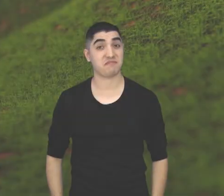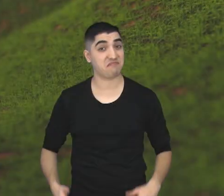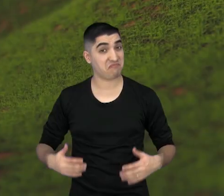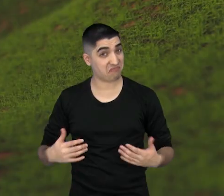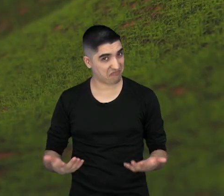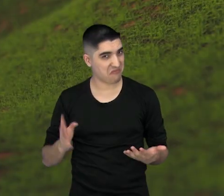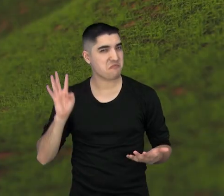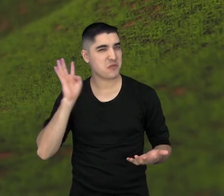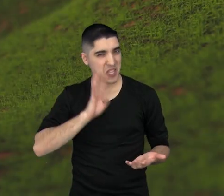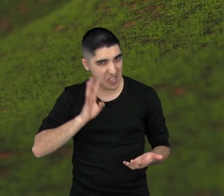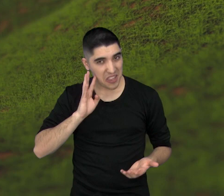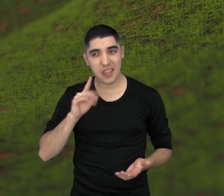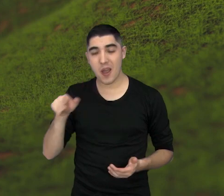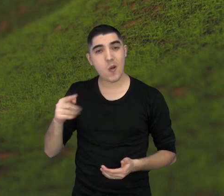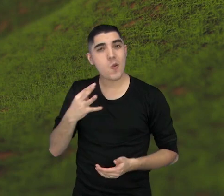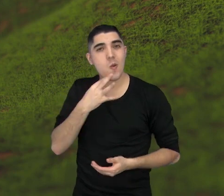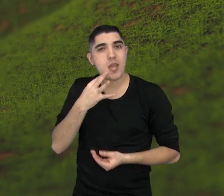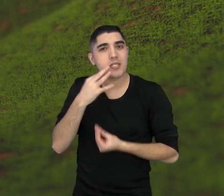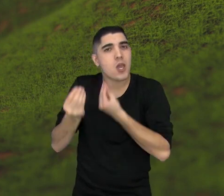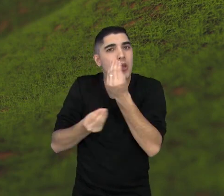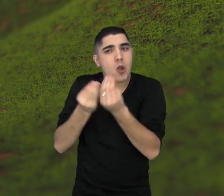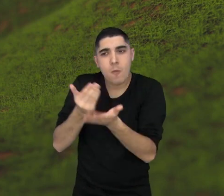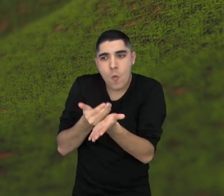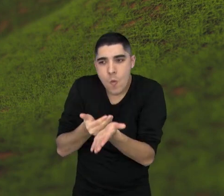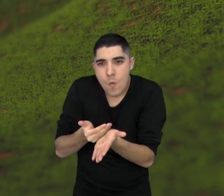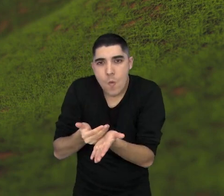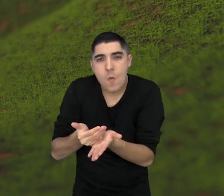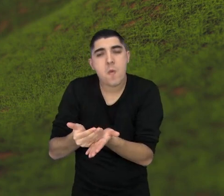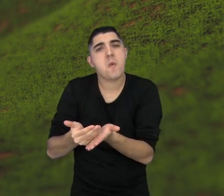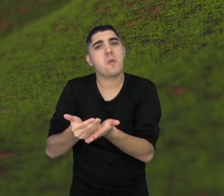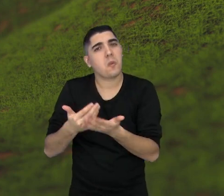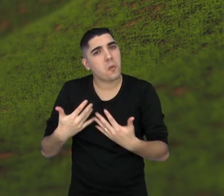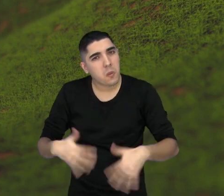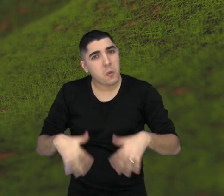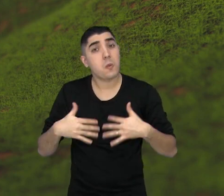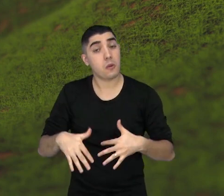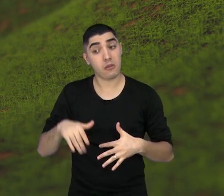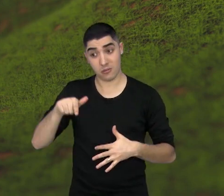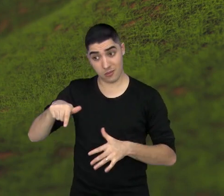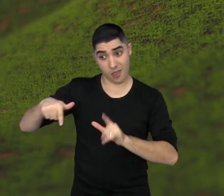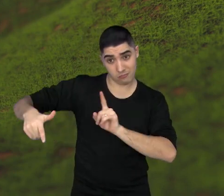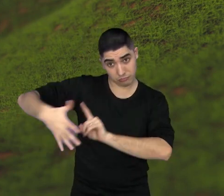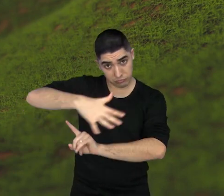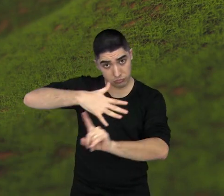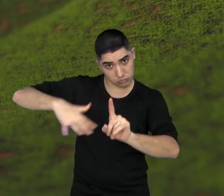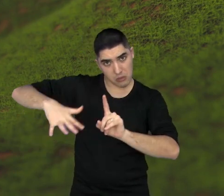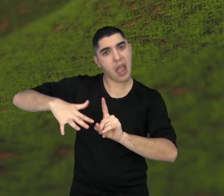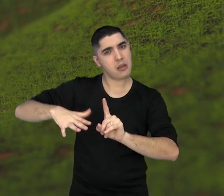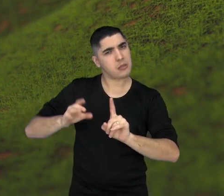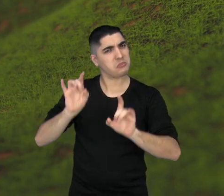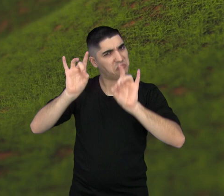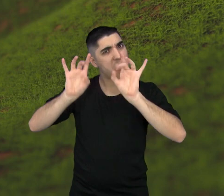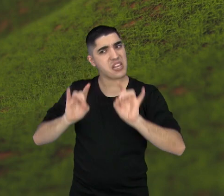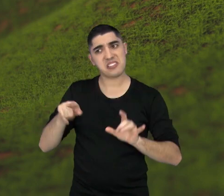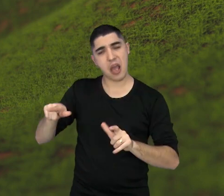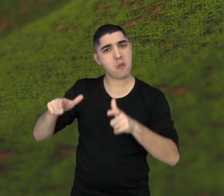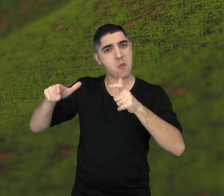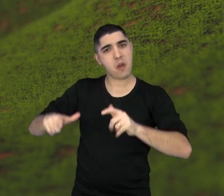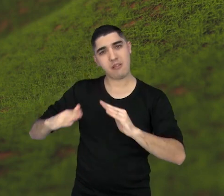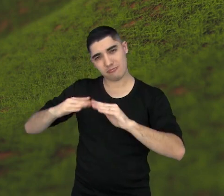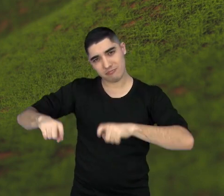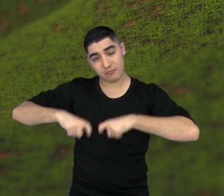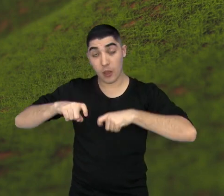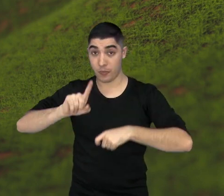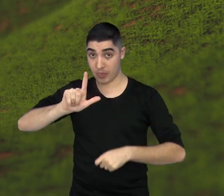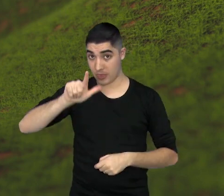Muito legal conhecer como tudo começou e principalmente como as questões ambientais recebem destaque na fazenda. Na